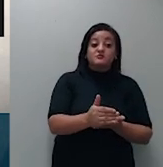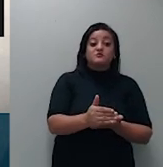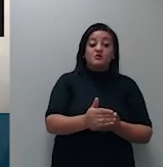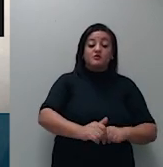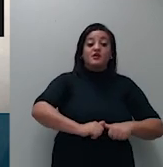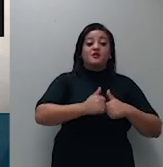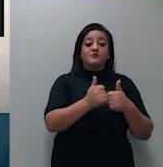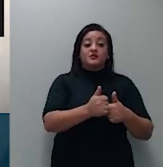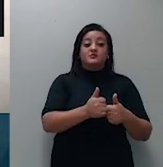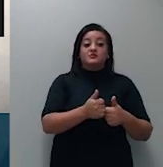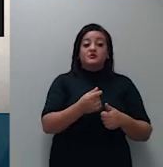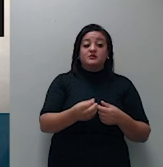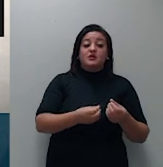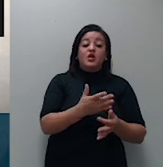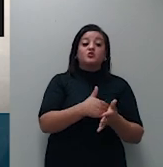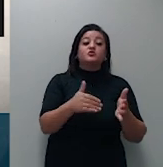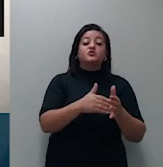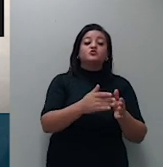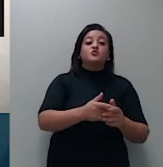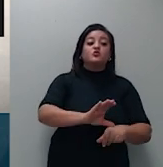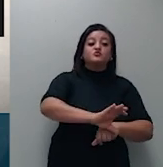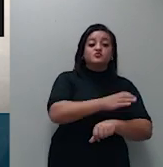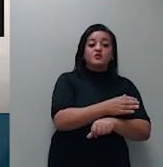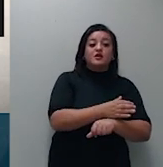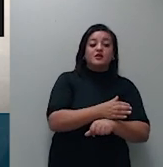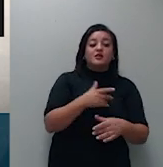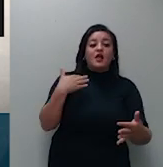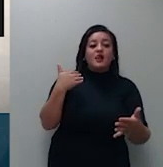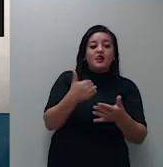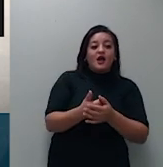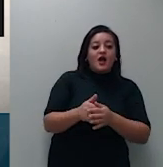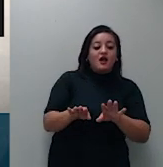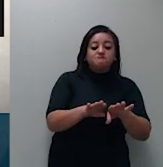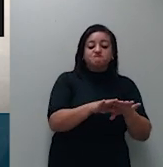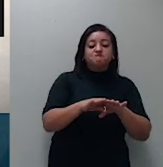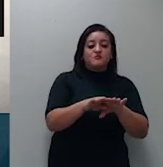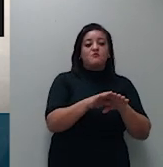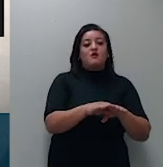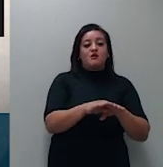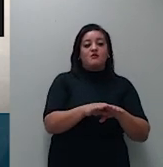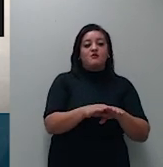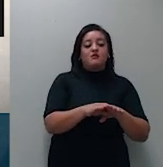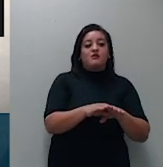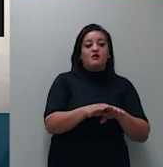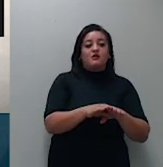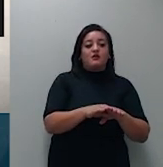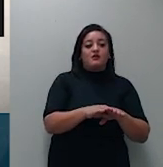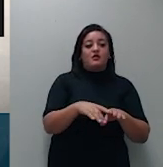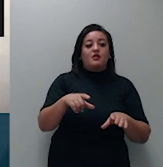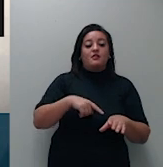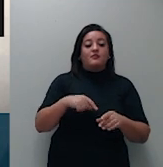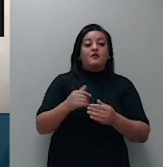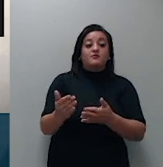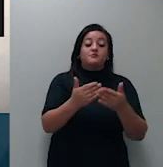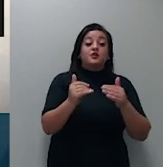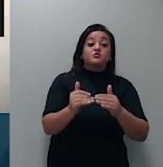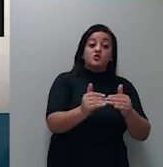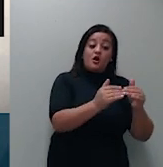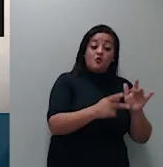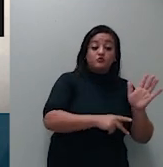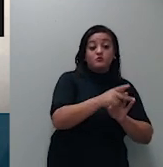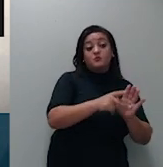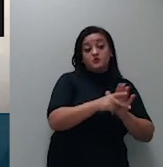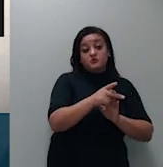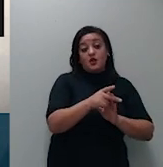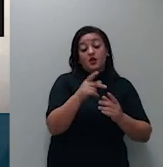quando ele ingresso na recuperação todos os créditos daquela mesma classe É bom receber de